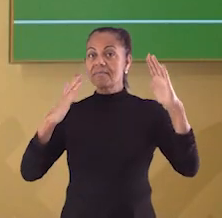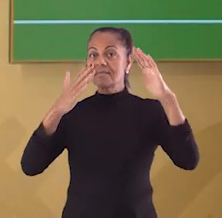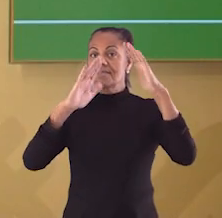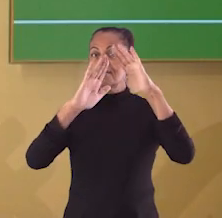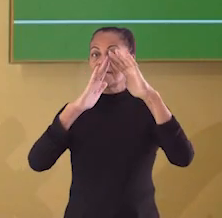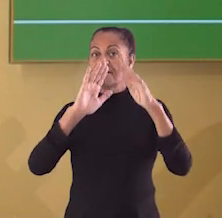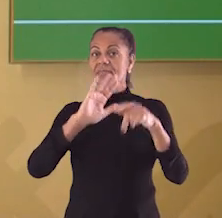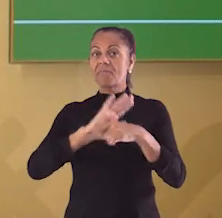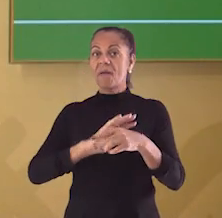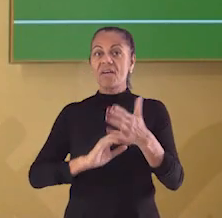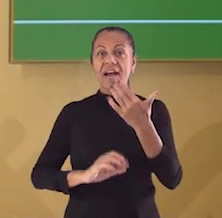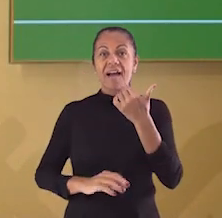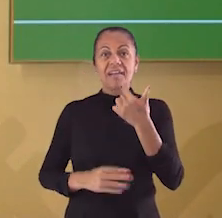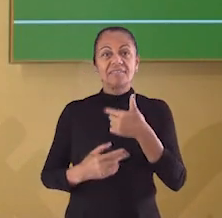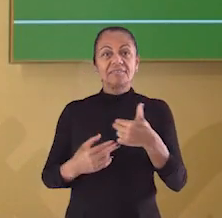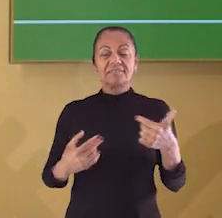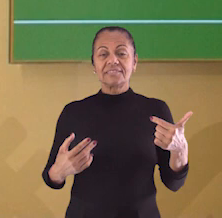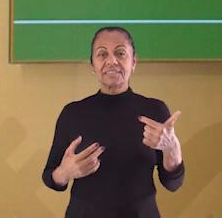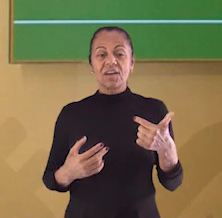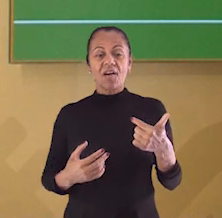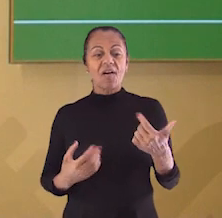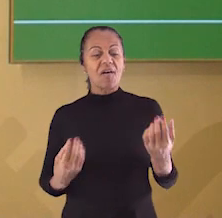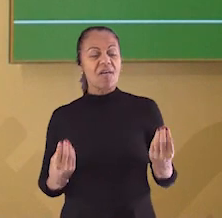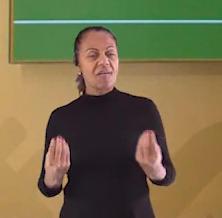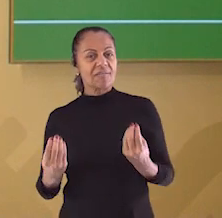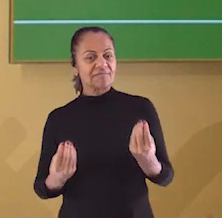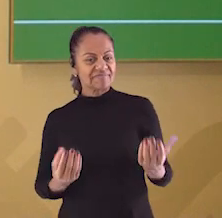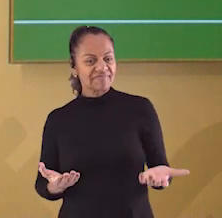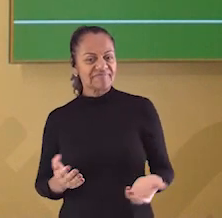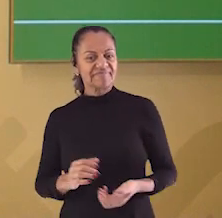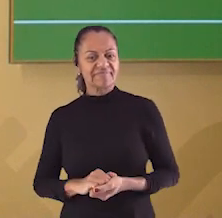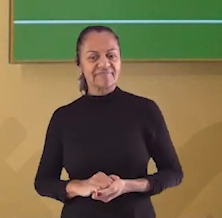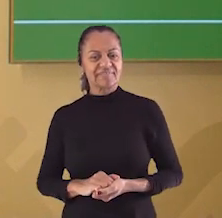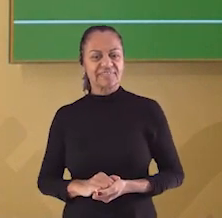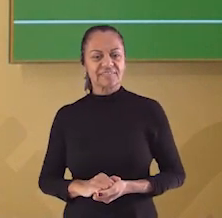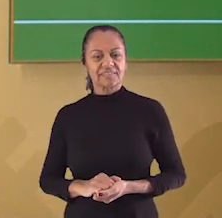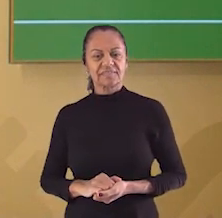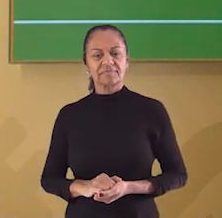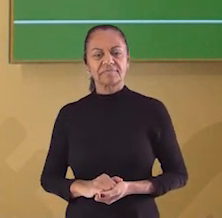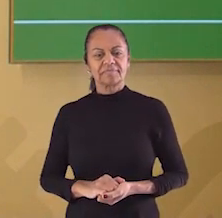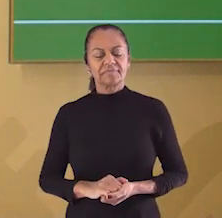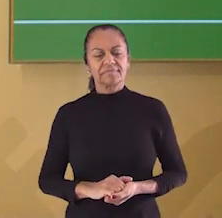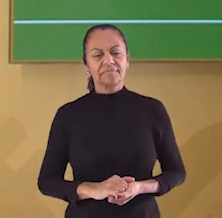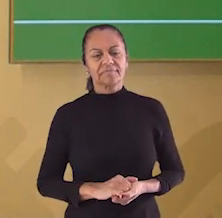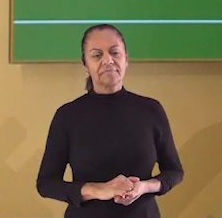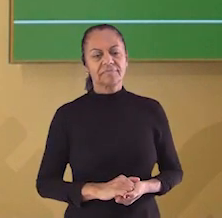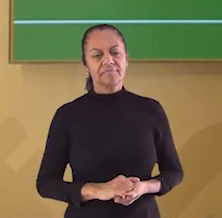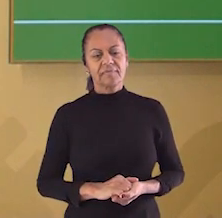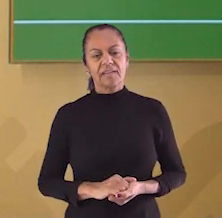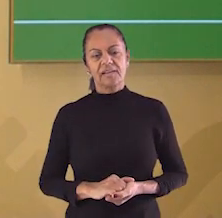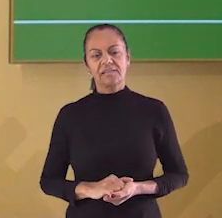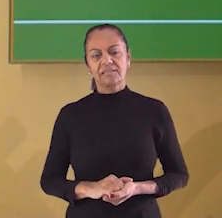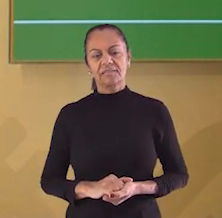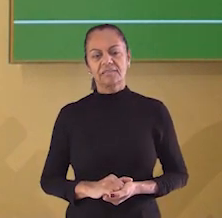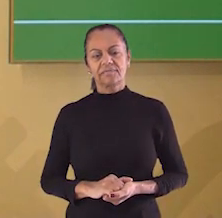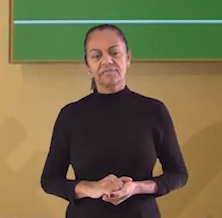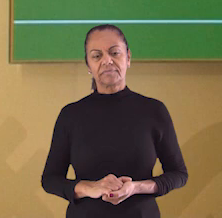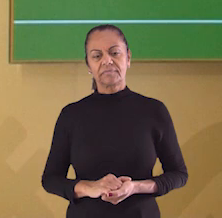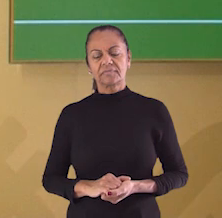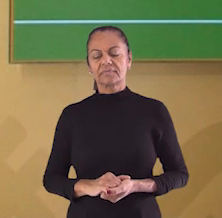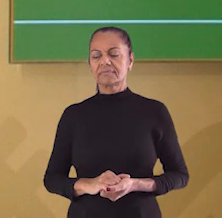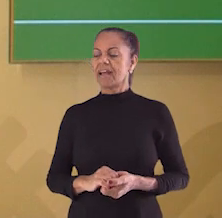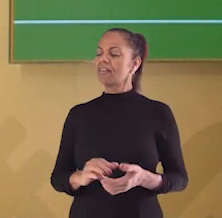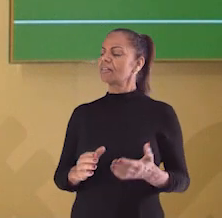E olhem só como ficou a nossa pirâmide alimentar, que a Ana Júlia ajudou a gente a construir. Massa, né? E aí agora vamos bater um papinho